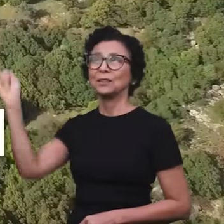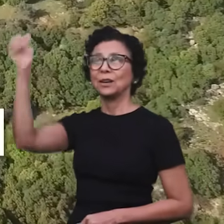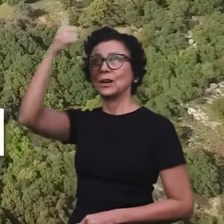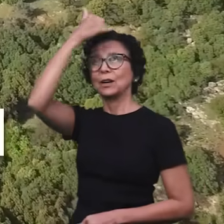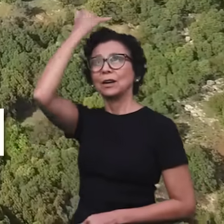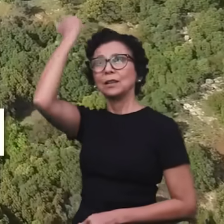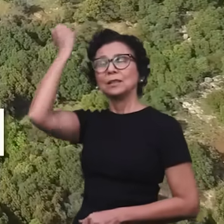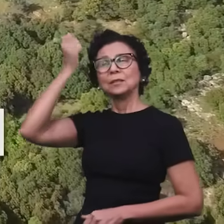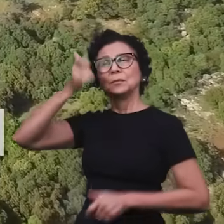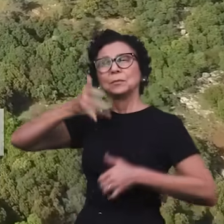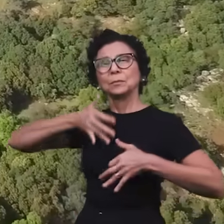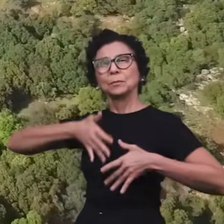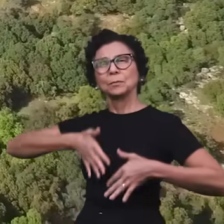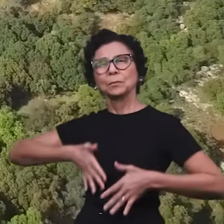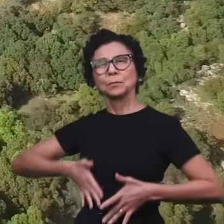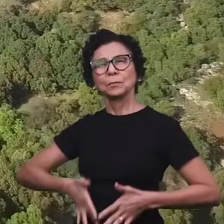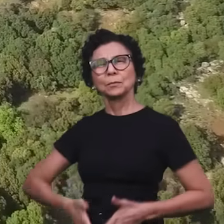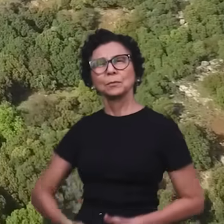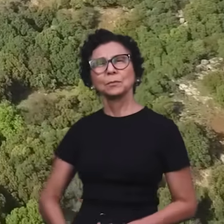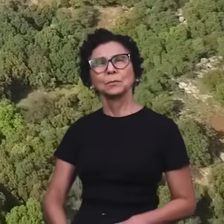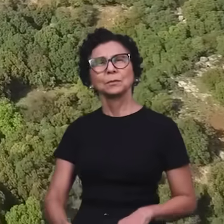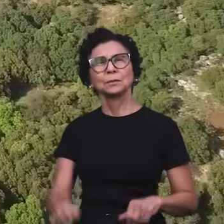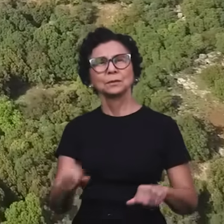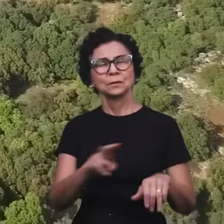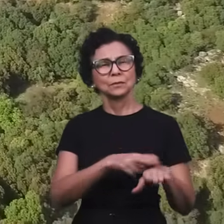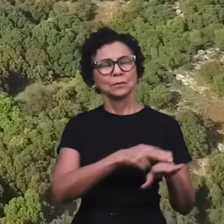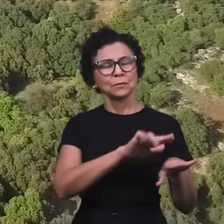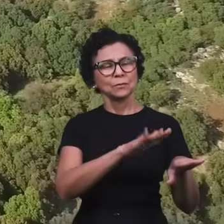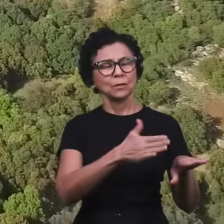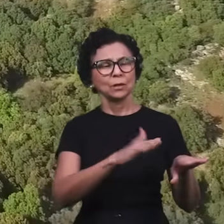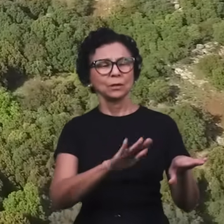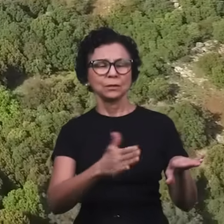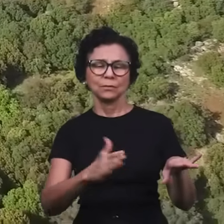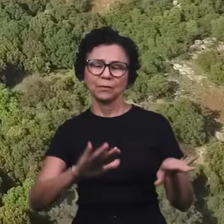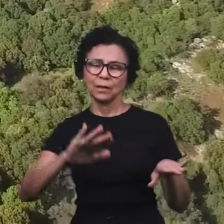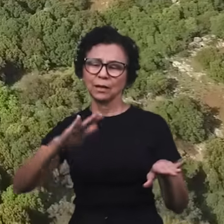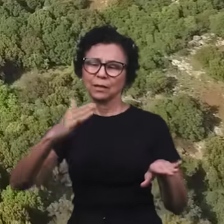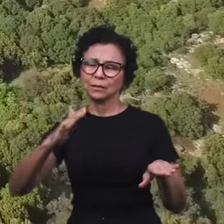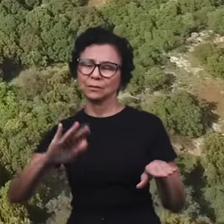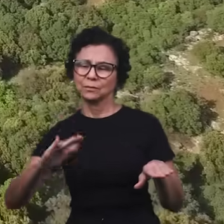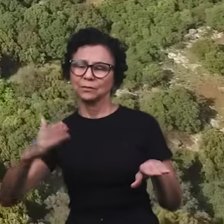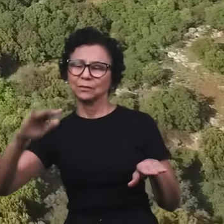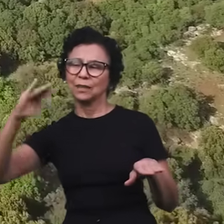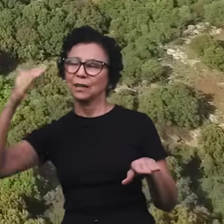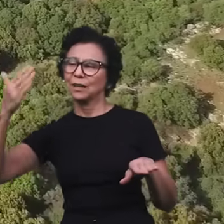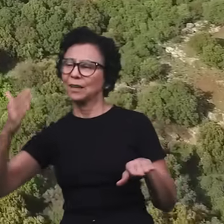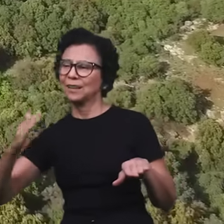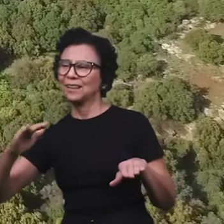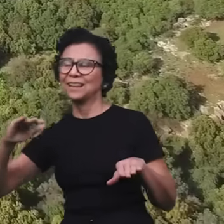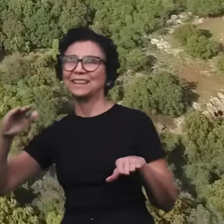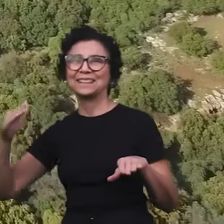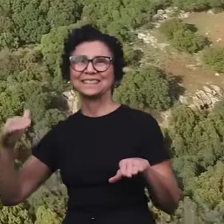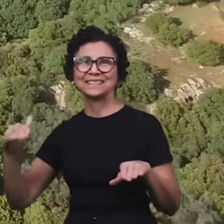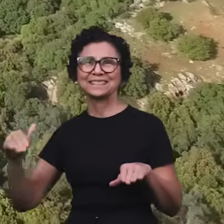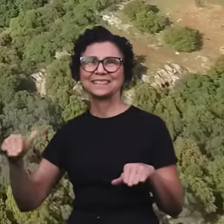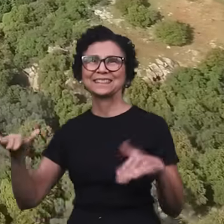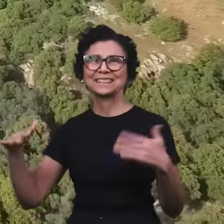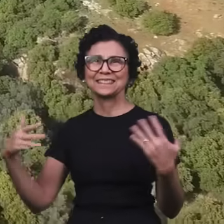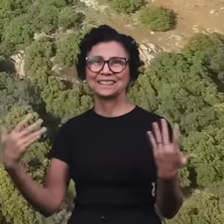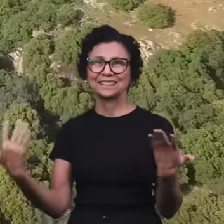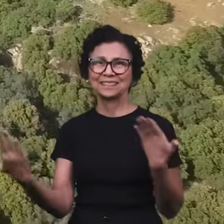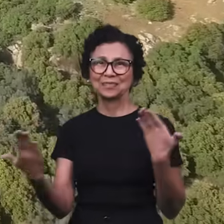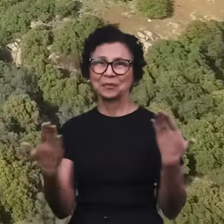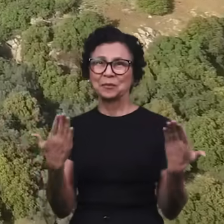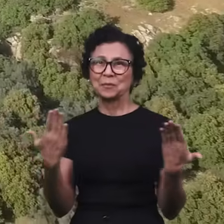de Hermon que desce sobre os montes de Sião, porque